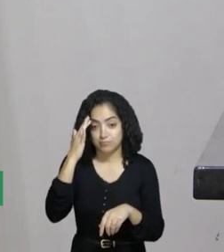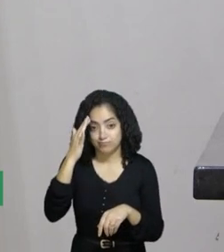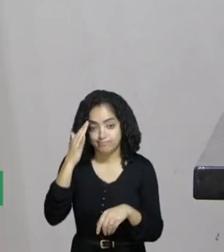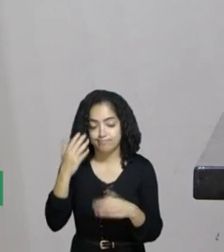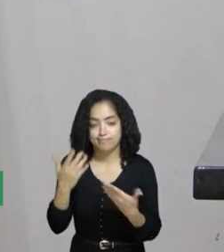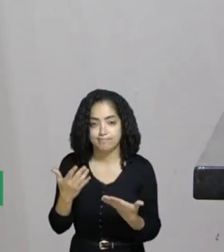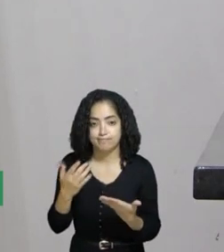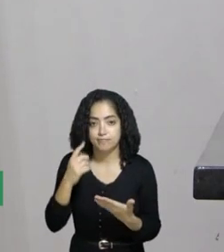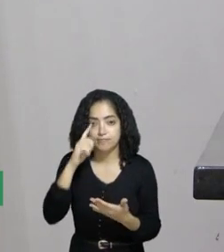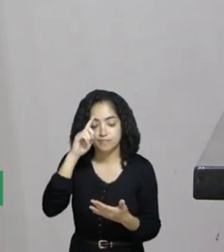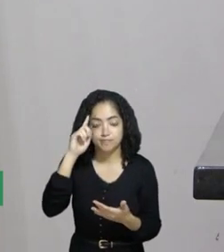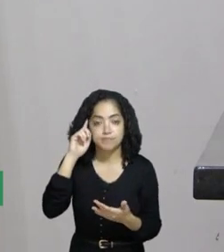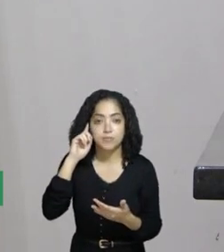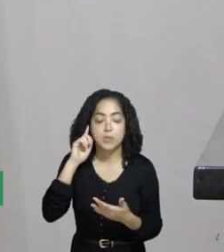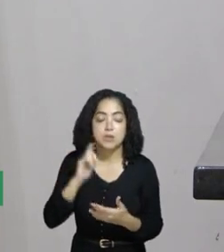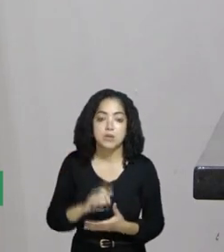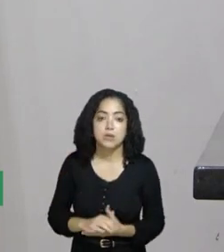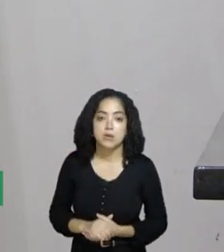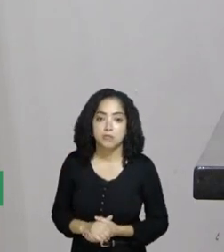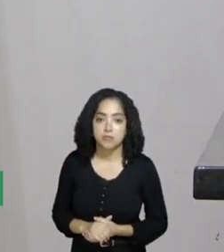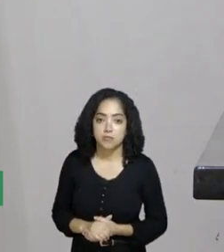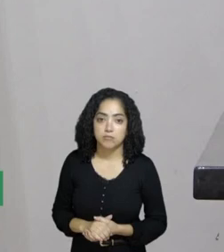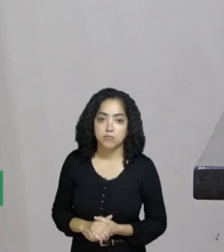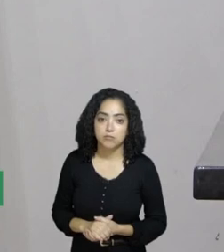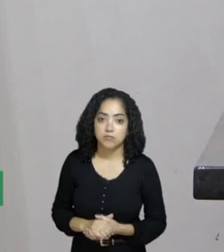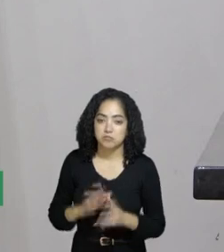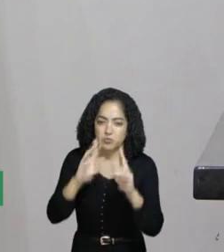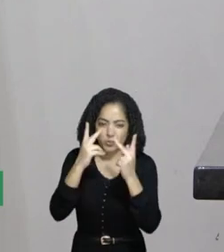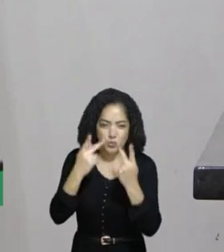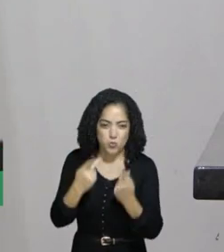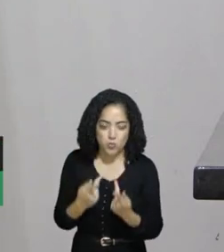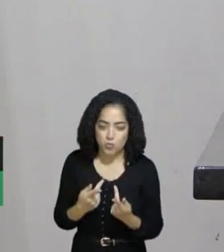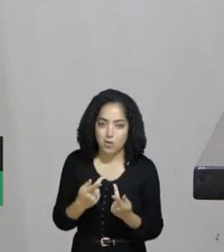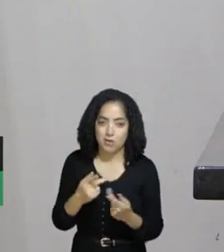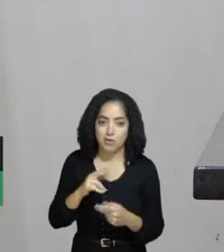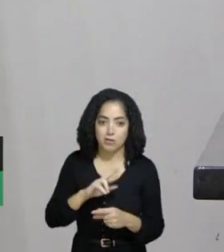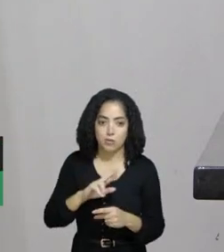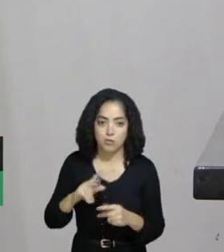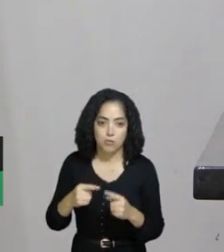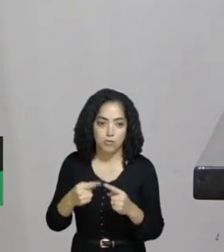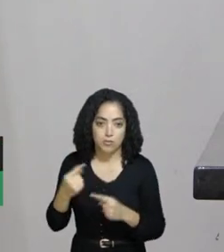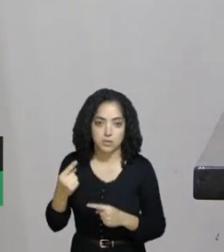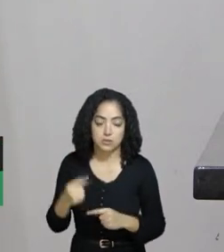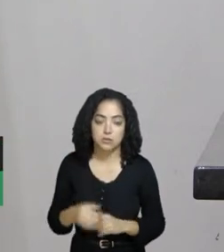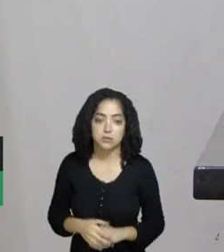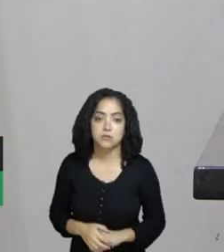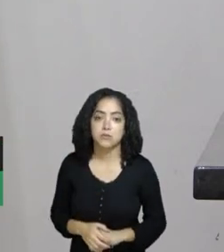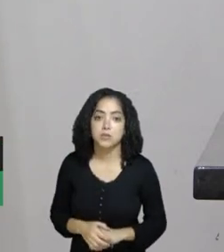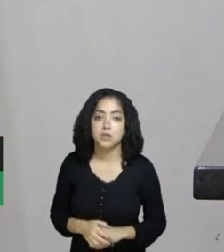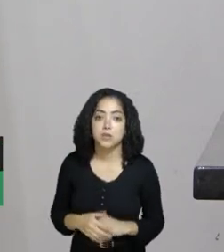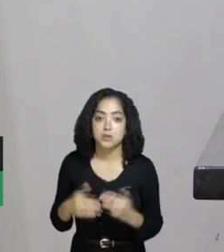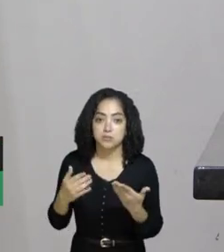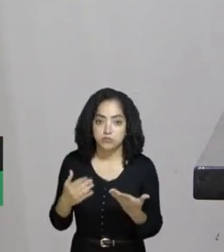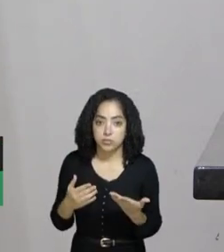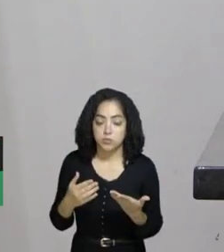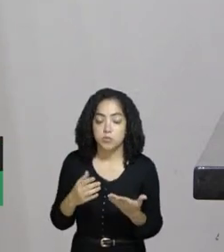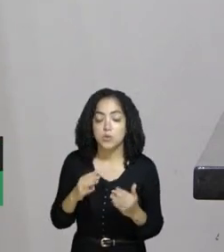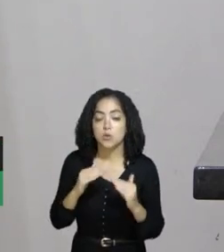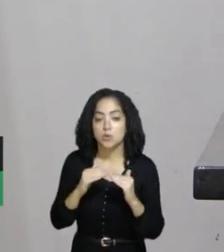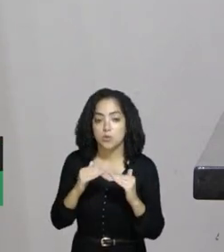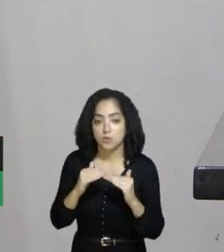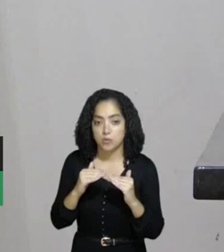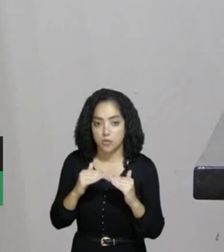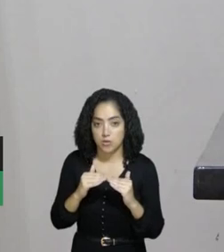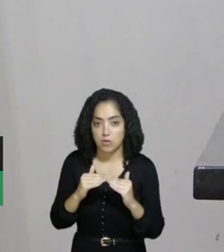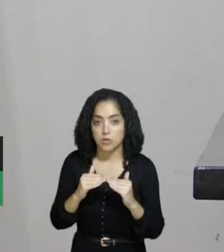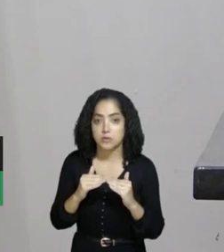É realmente algo desumano que está acontecendo. Concordo com o que Vossa Excelência comentou aqui